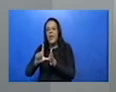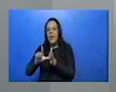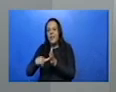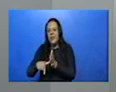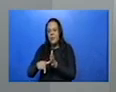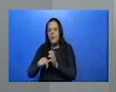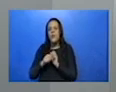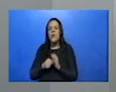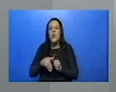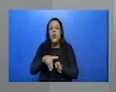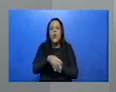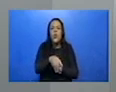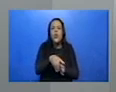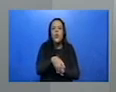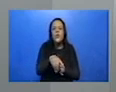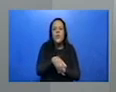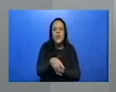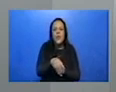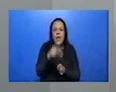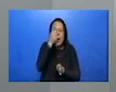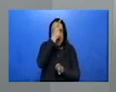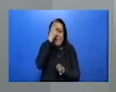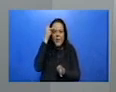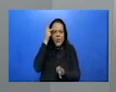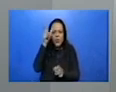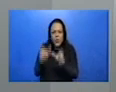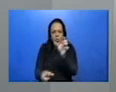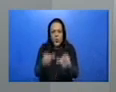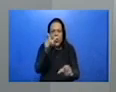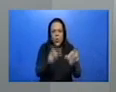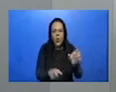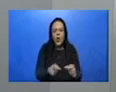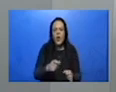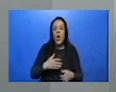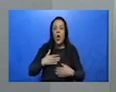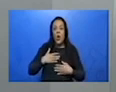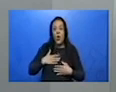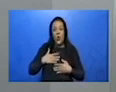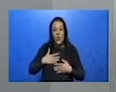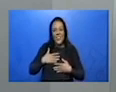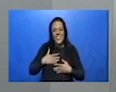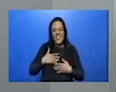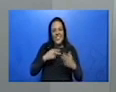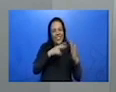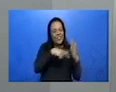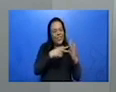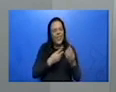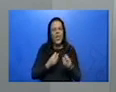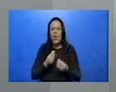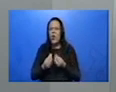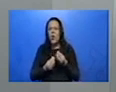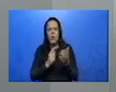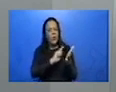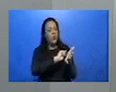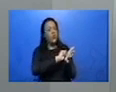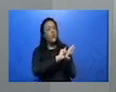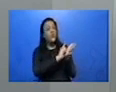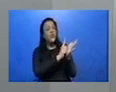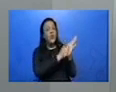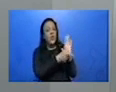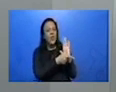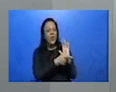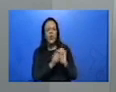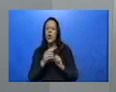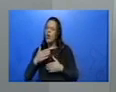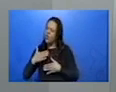quem é recomendado, quem vai gostar de ler, que estilo que ele é, por que gostou, se